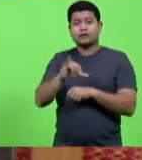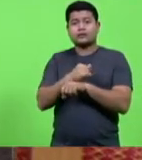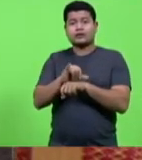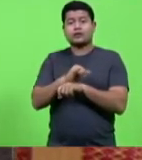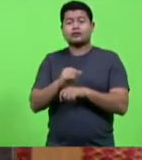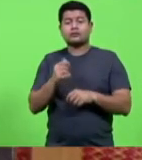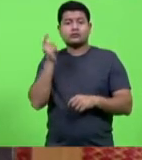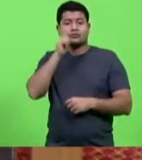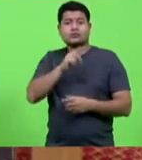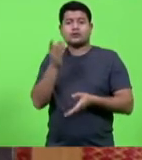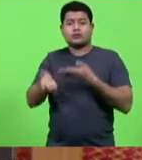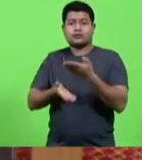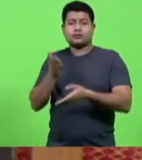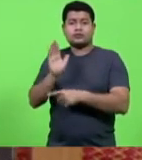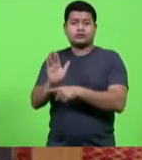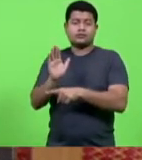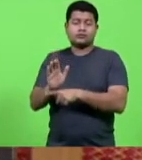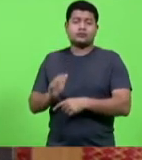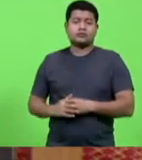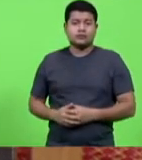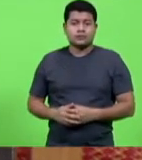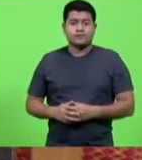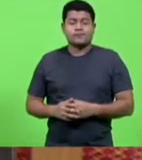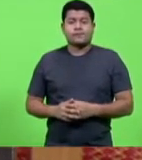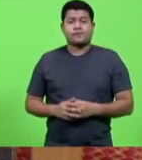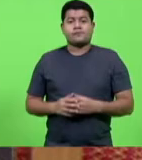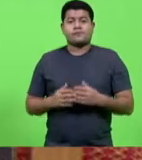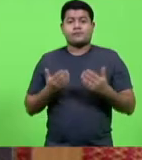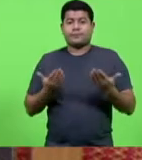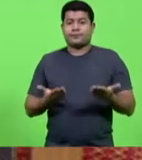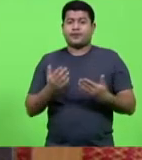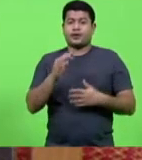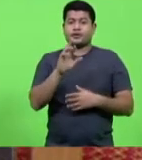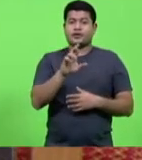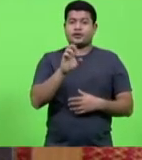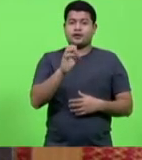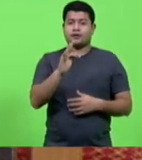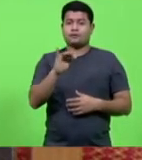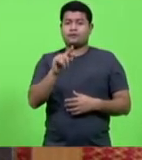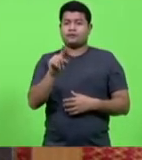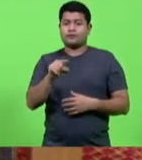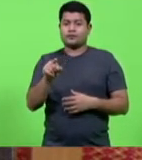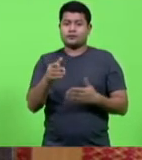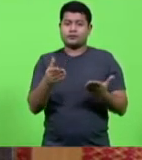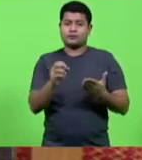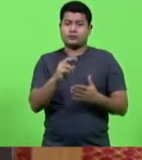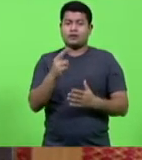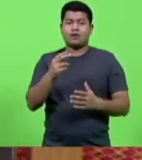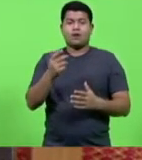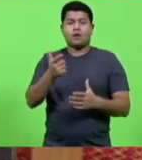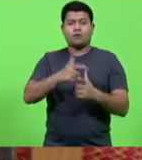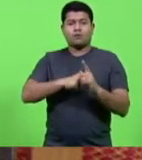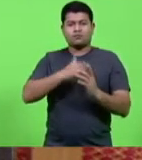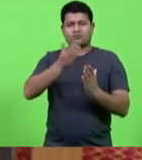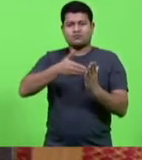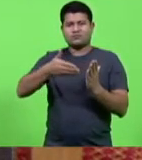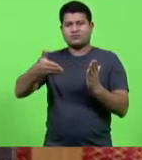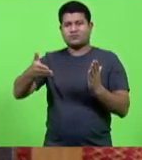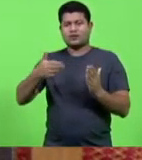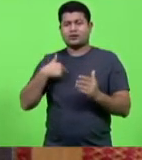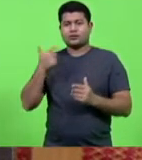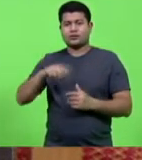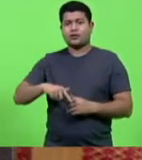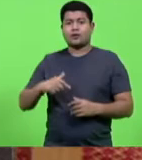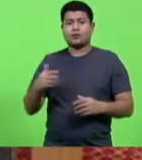E esse refis, esse financiamento, essa oportunidade de acesso